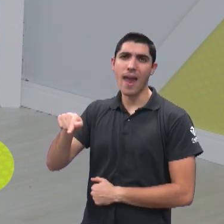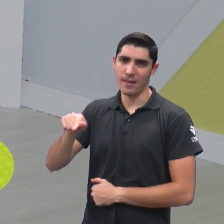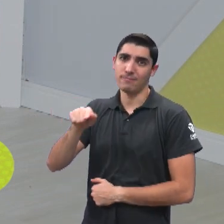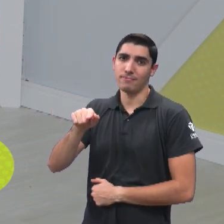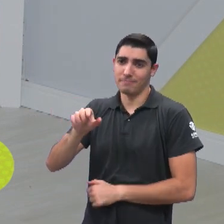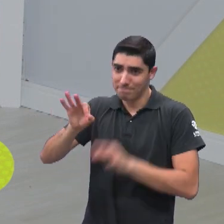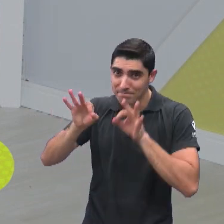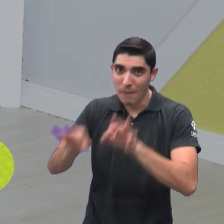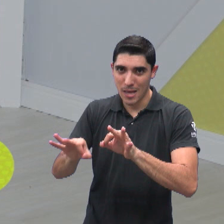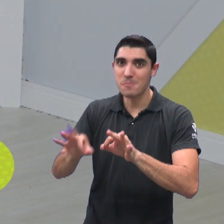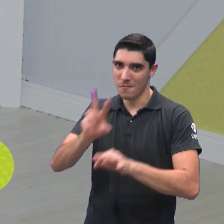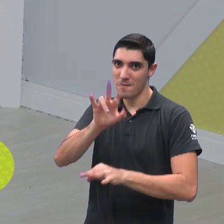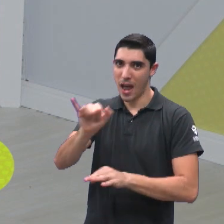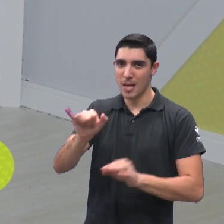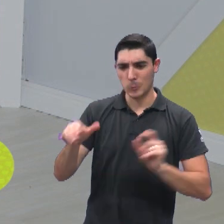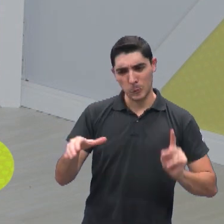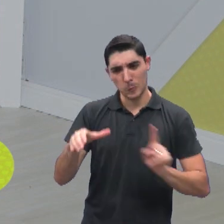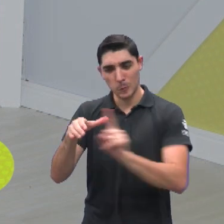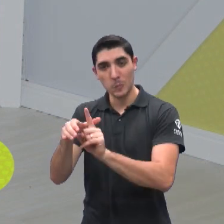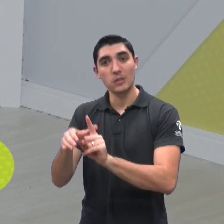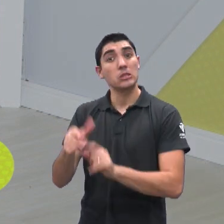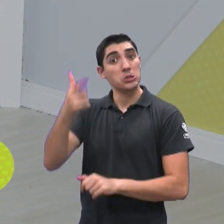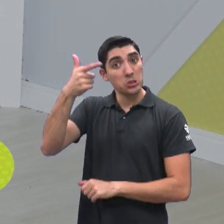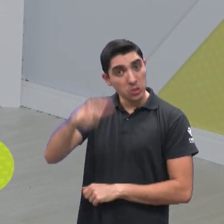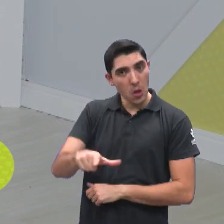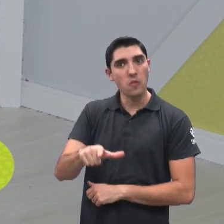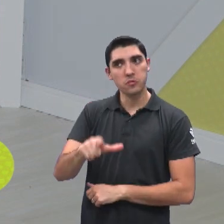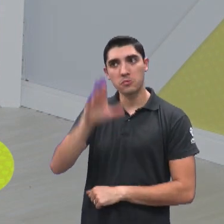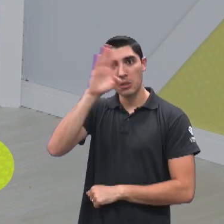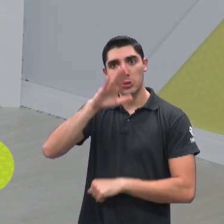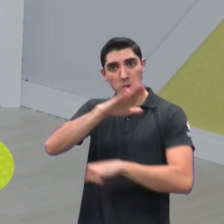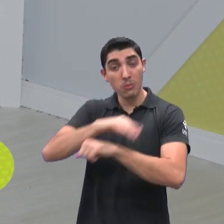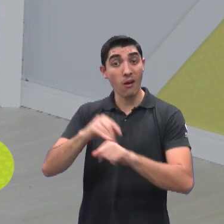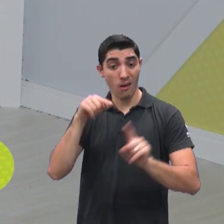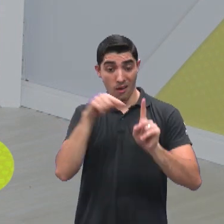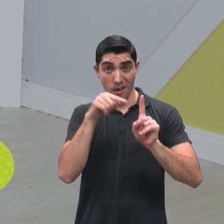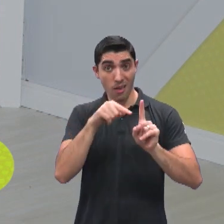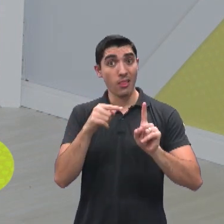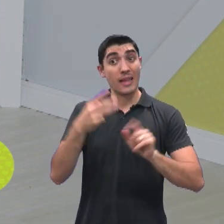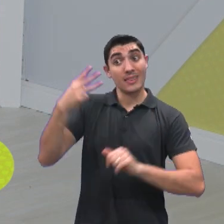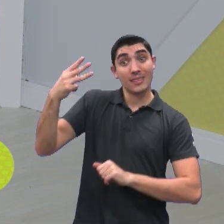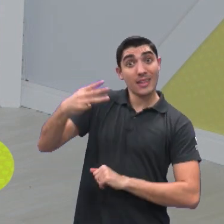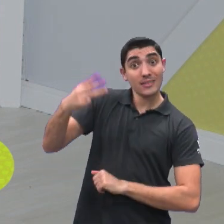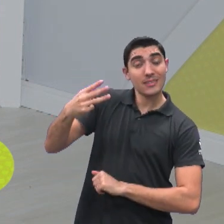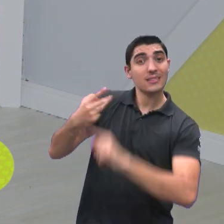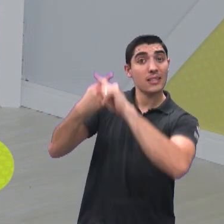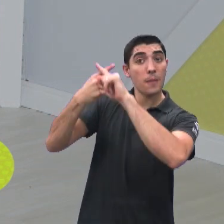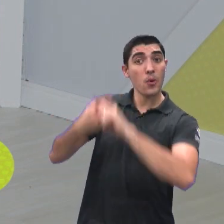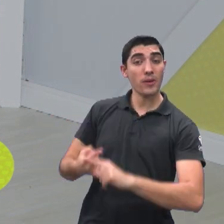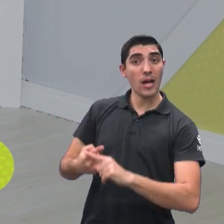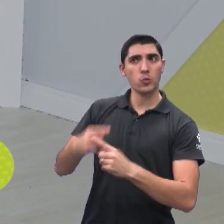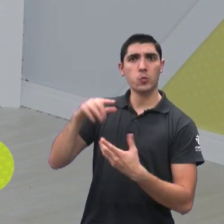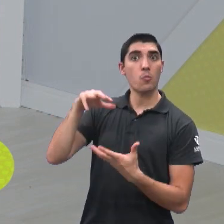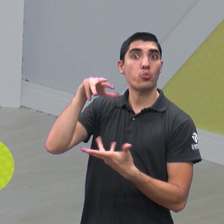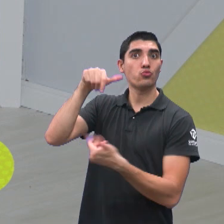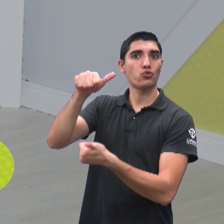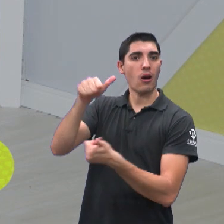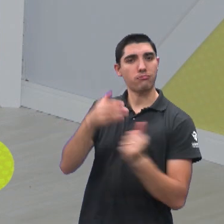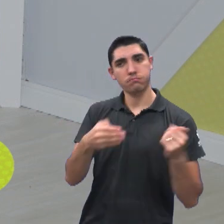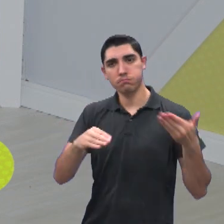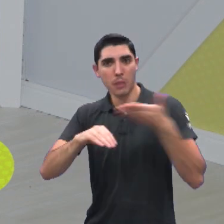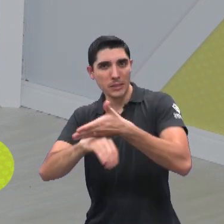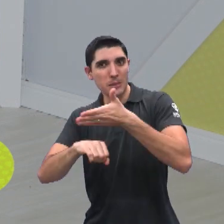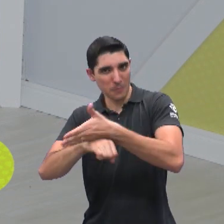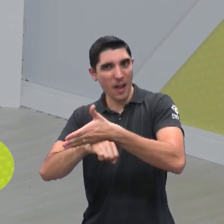Léo Figueiró, mais uma vez, mais uma convocação, vai para a sua terceira competição internacional junto à seleção brasileira, que faz um belíssimo trabalho